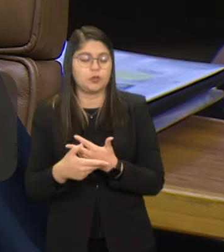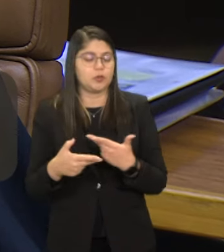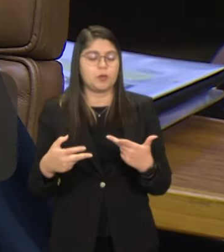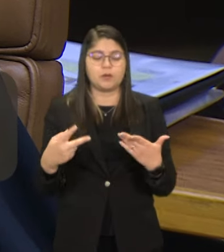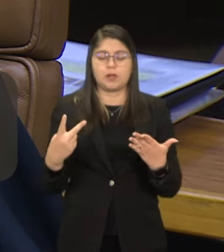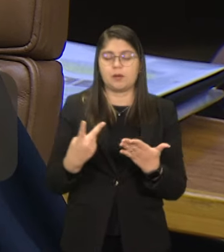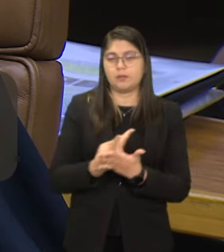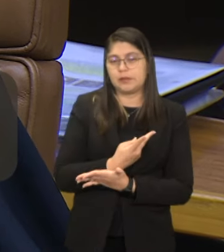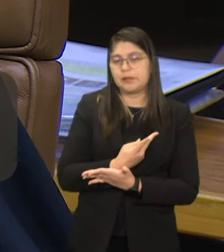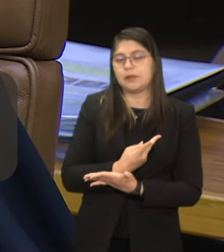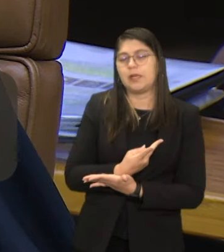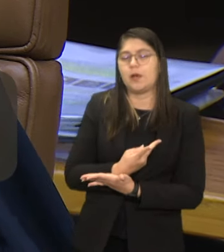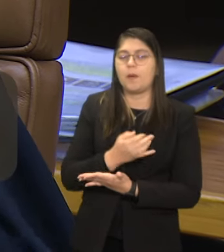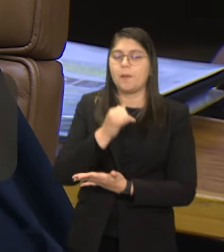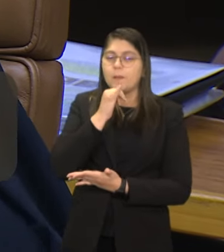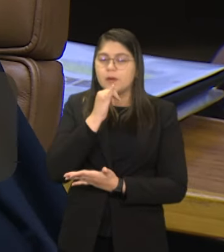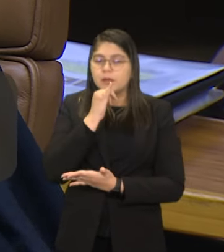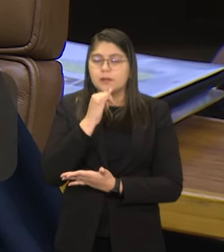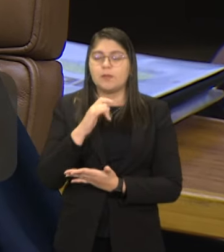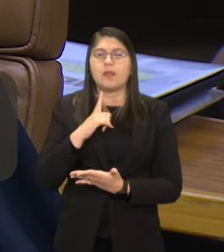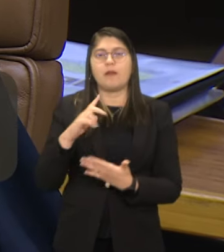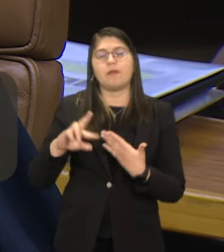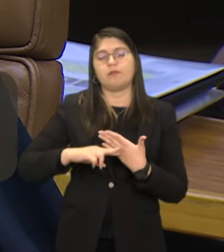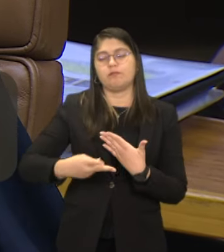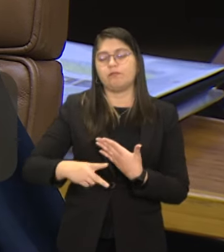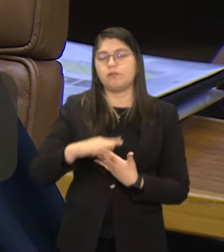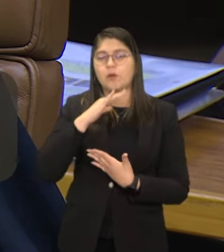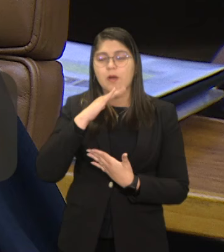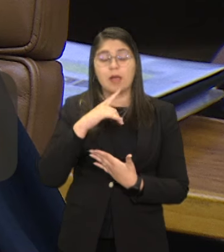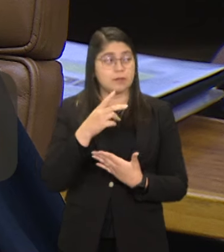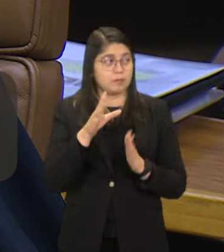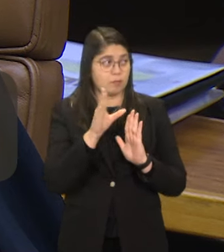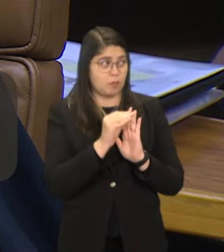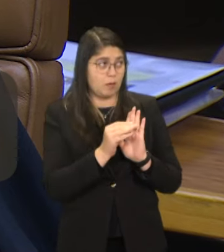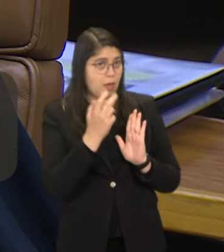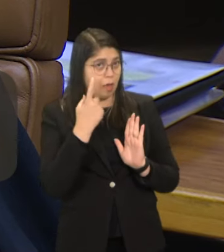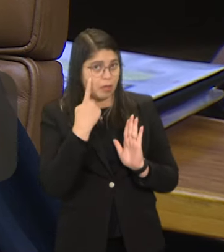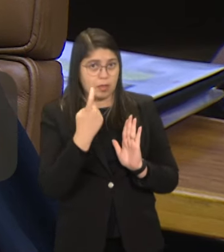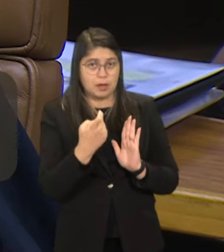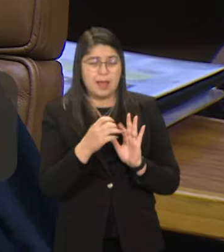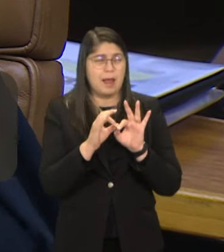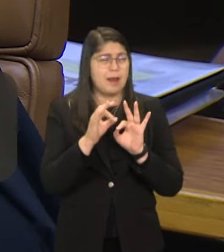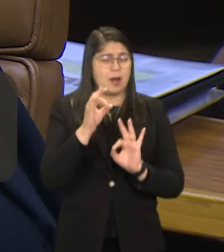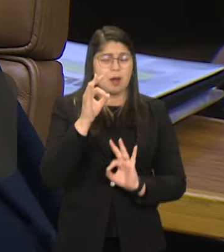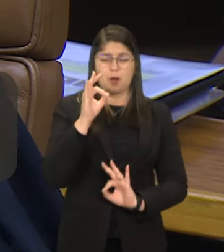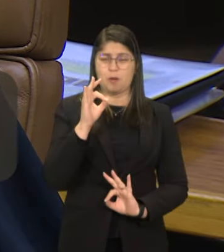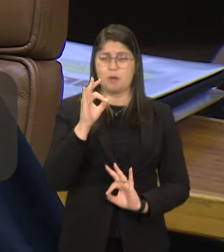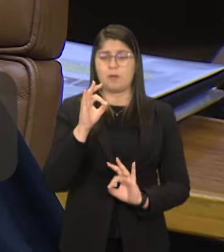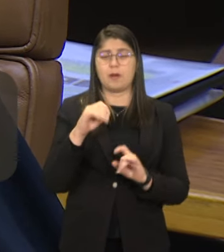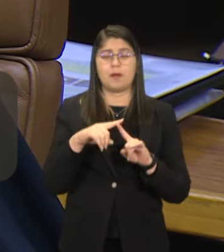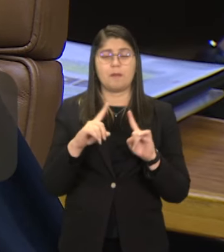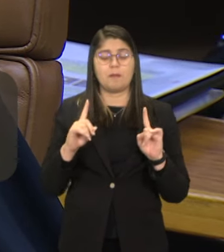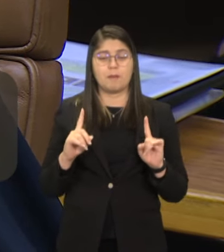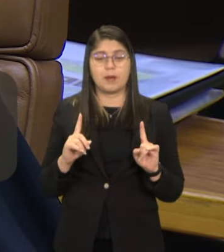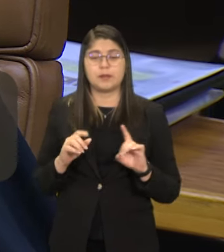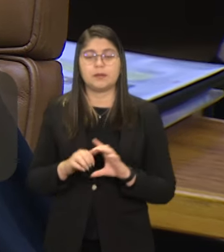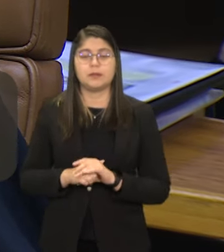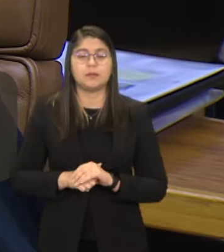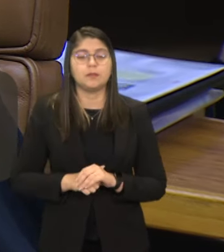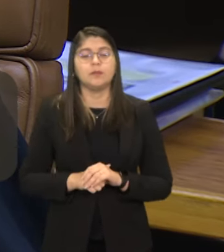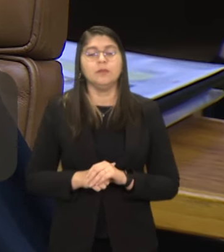relatos de pessoas que tiveram efeitos colaterais. Essa matéria é muito interessante, muito, muito extensa. Mas o